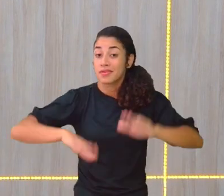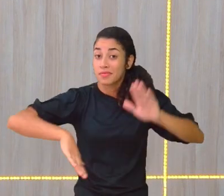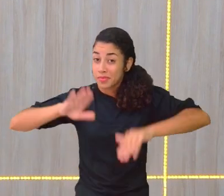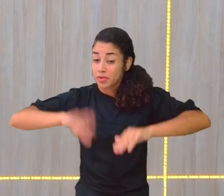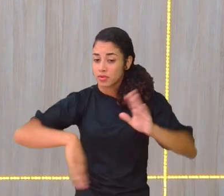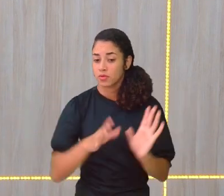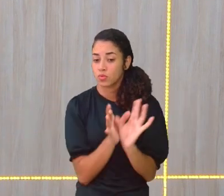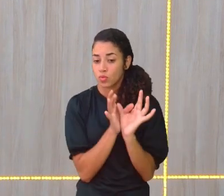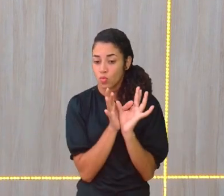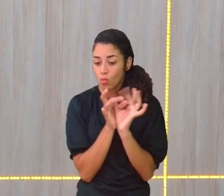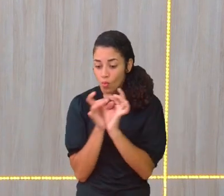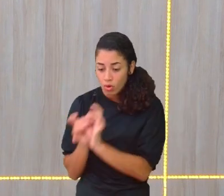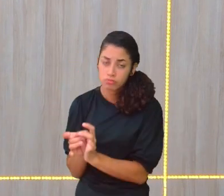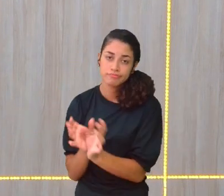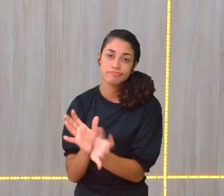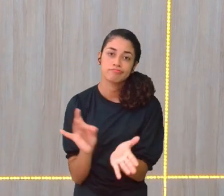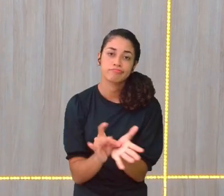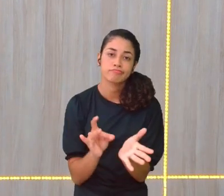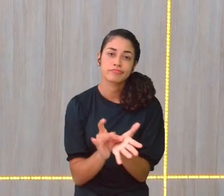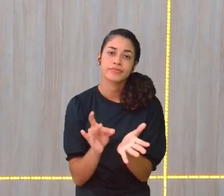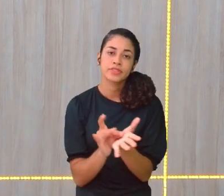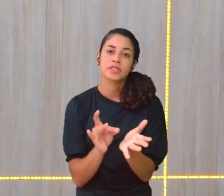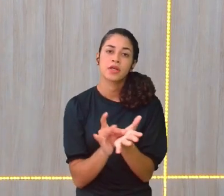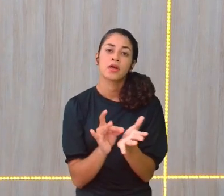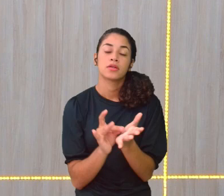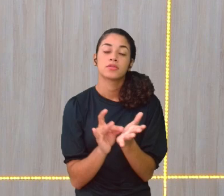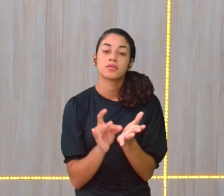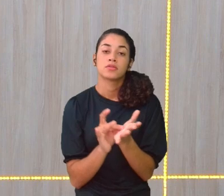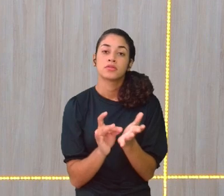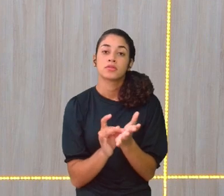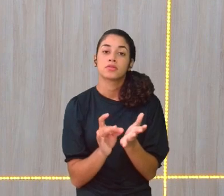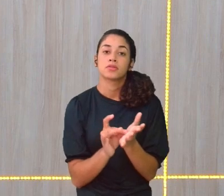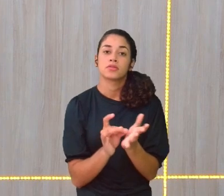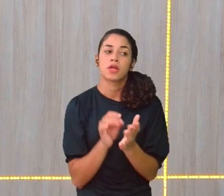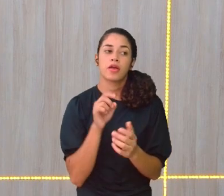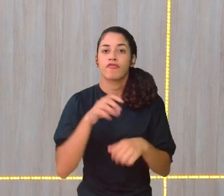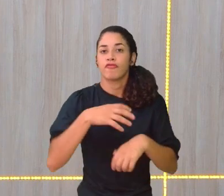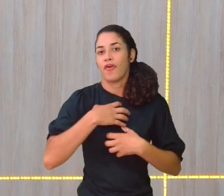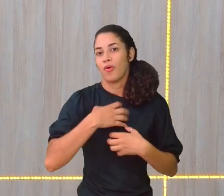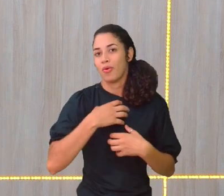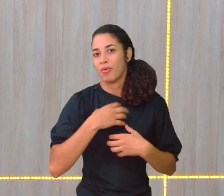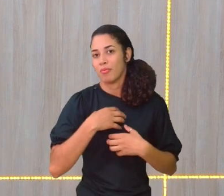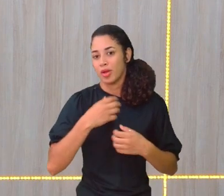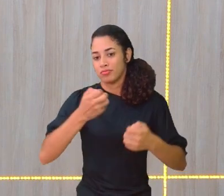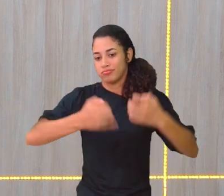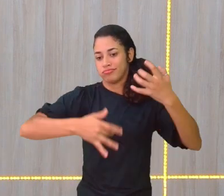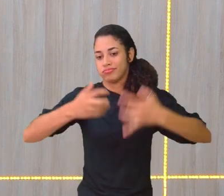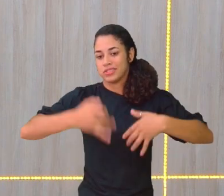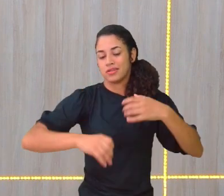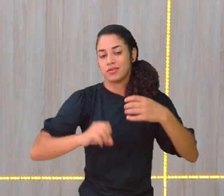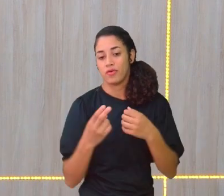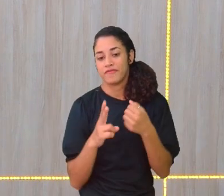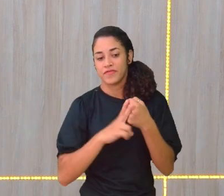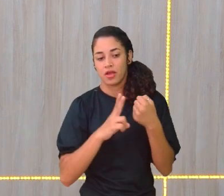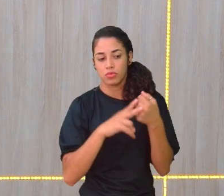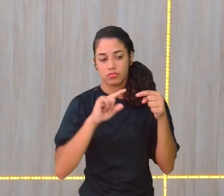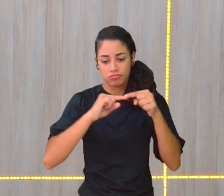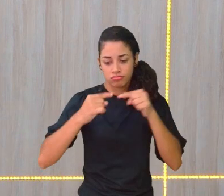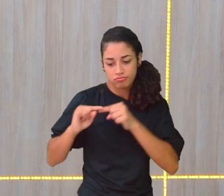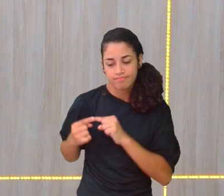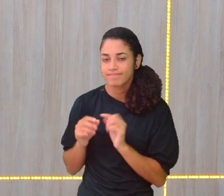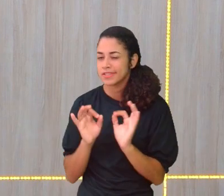do contexto, realmente, não é, a articulação aqui do verbo não está correta, não